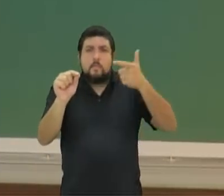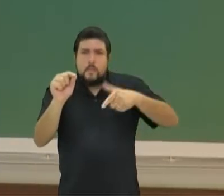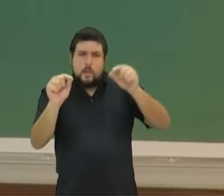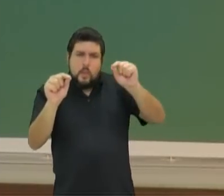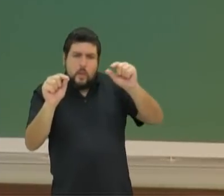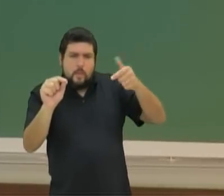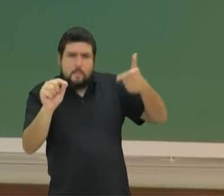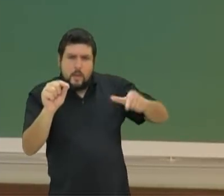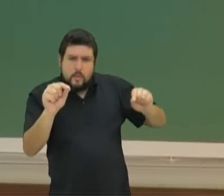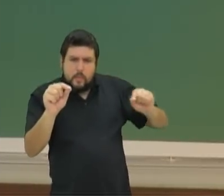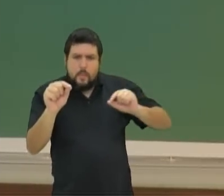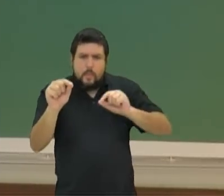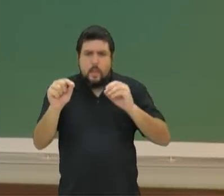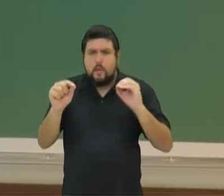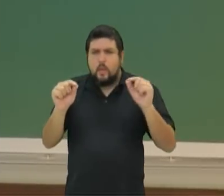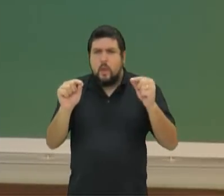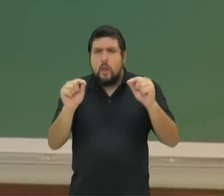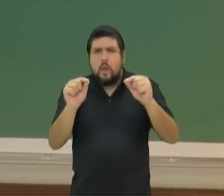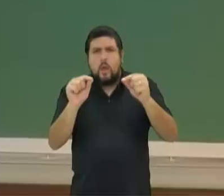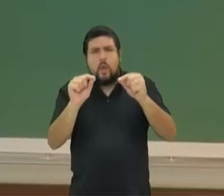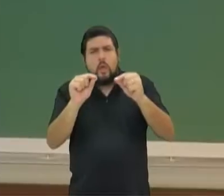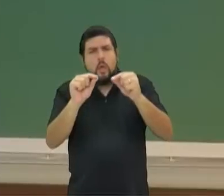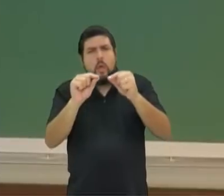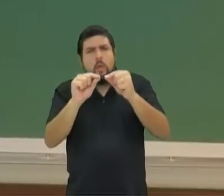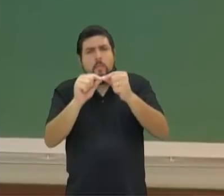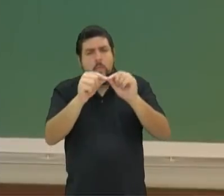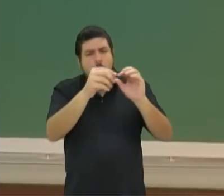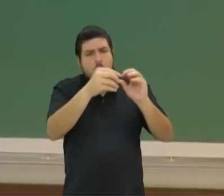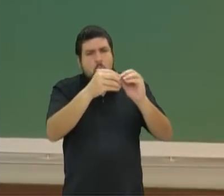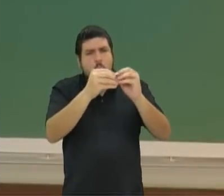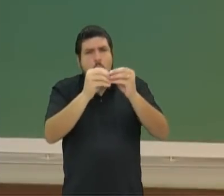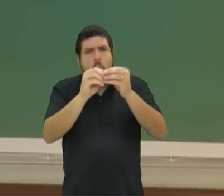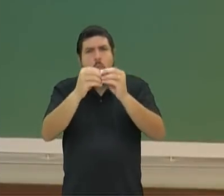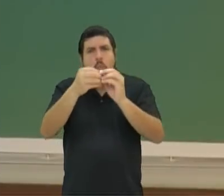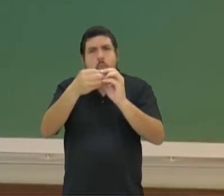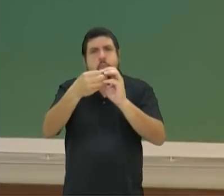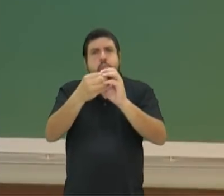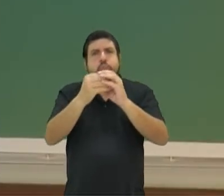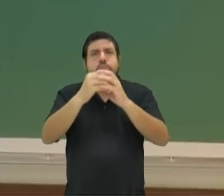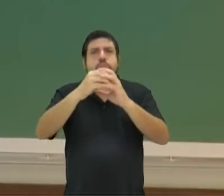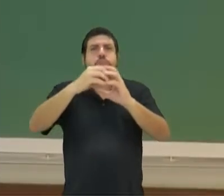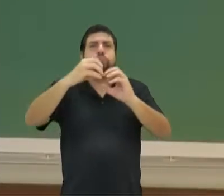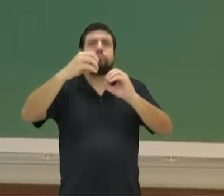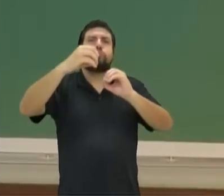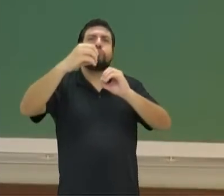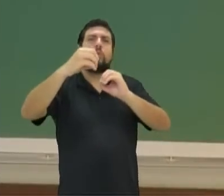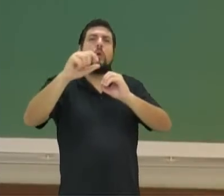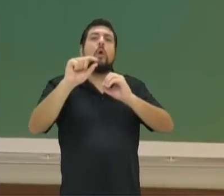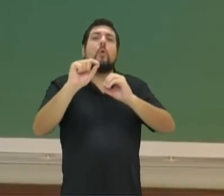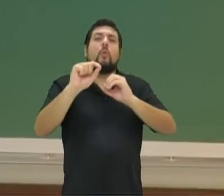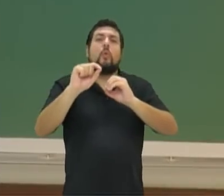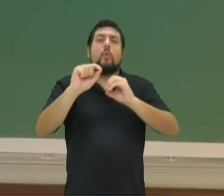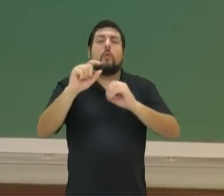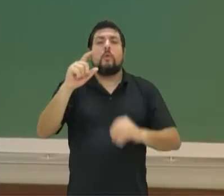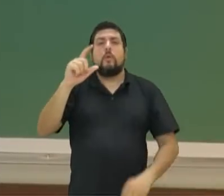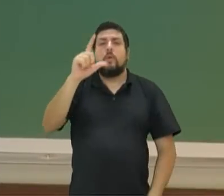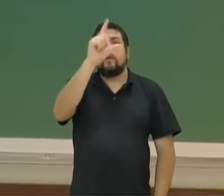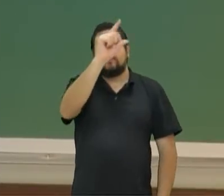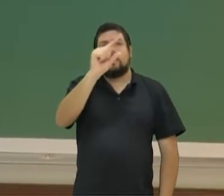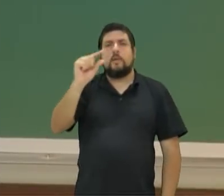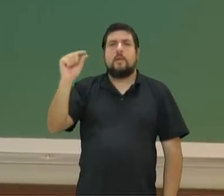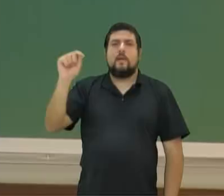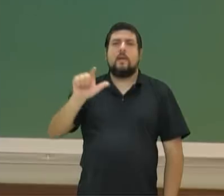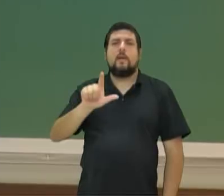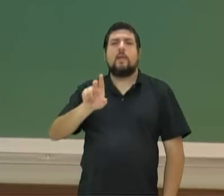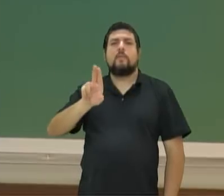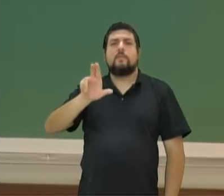se uniram, eles deram origem a um satélite natural, que é a Lua, que nós conhecemos hoje. Então, a Lua, ela